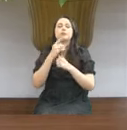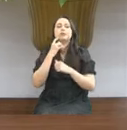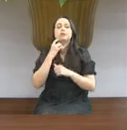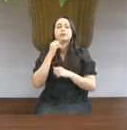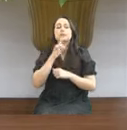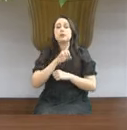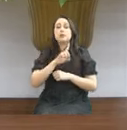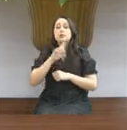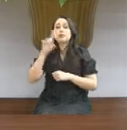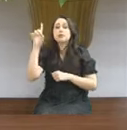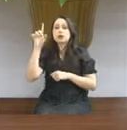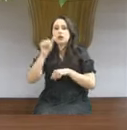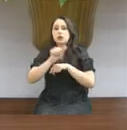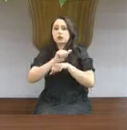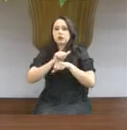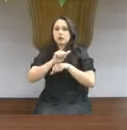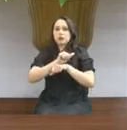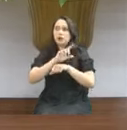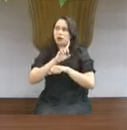de Abraão